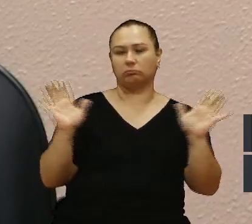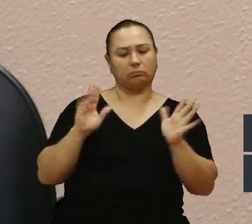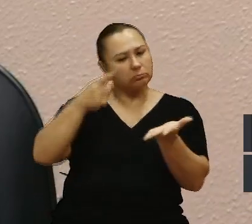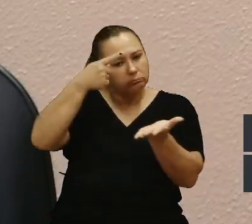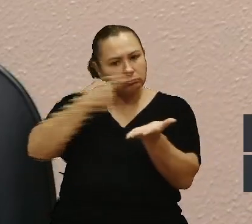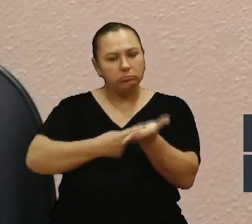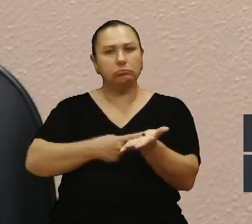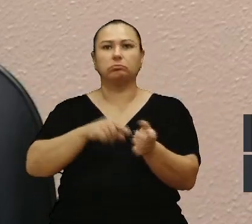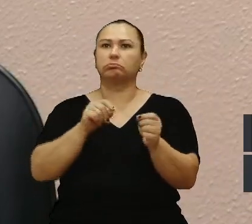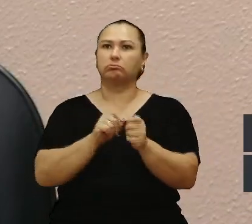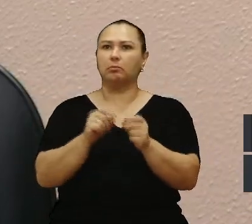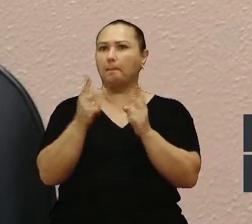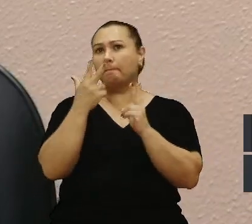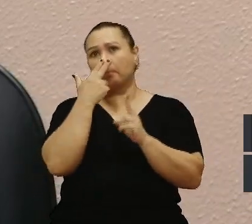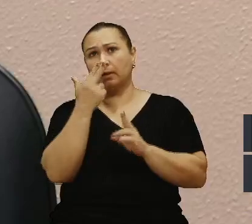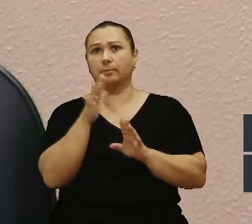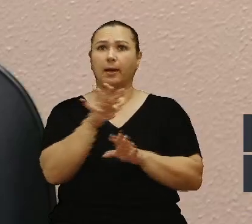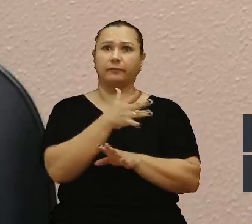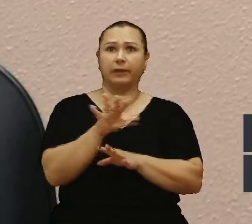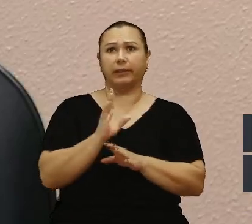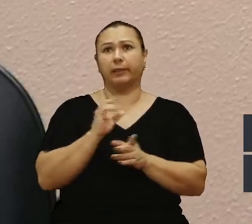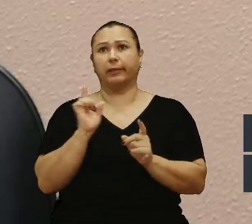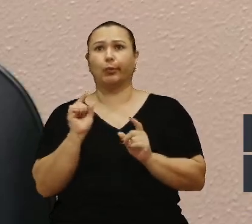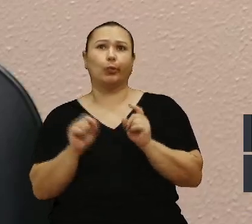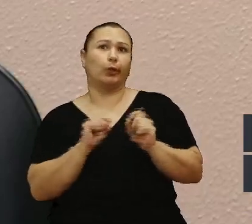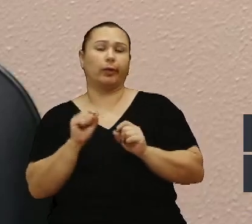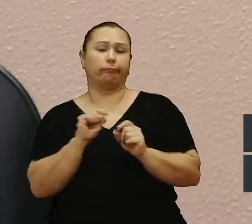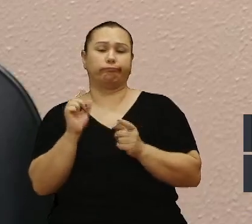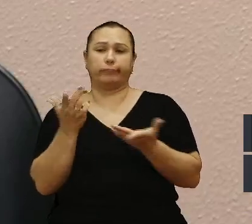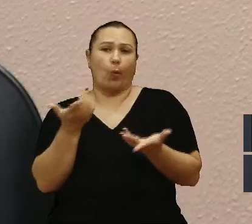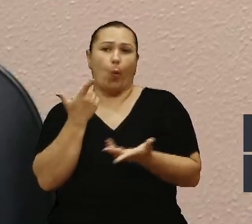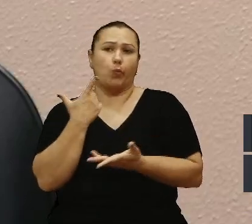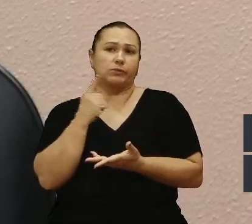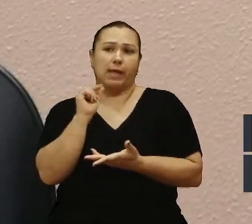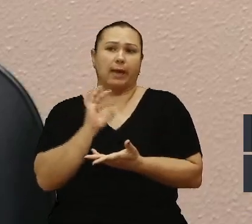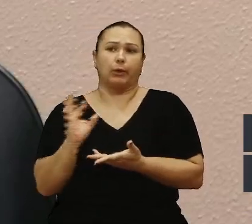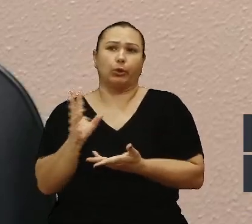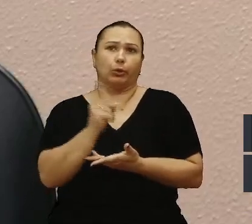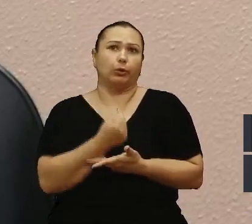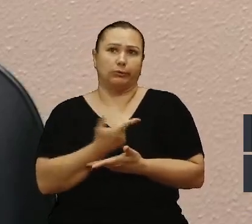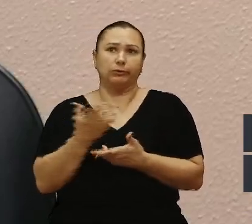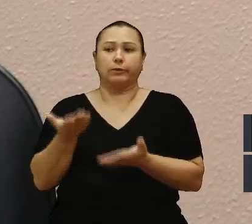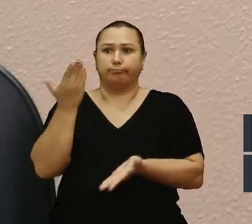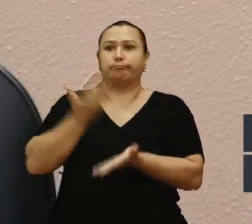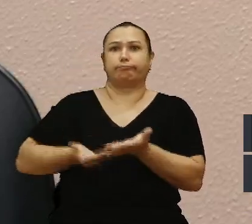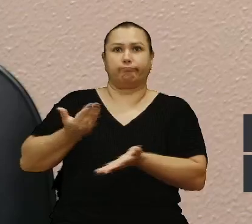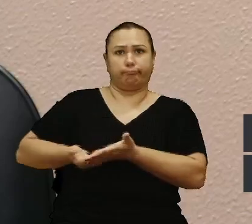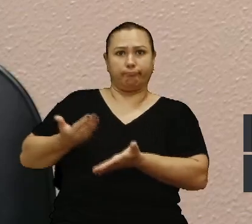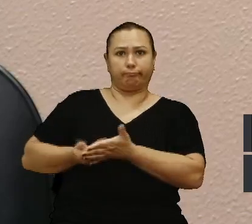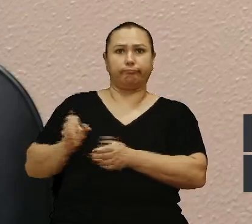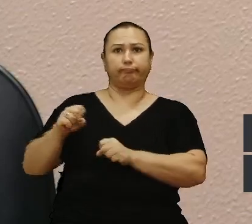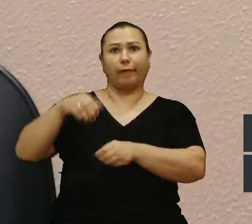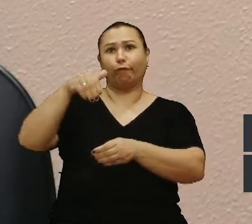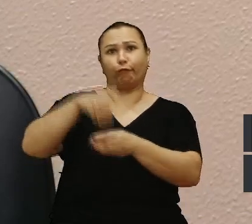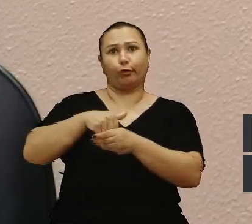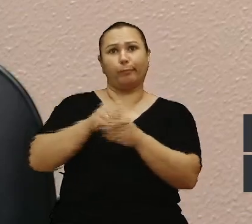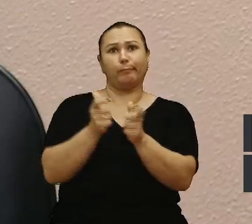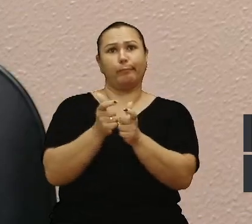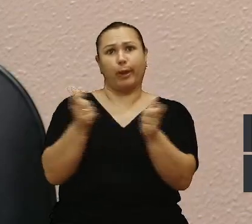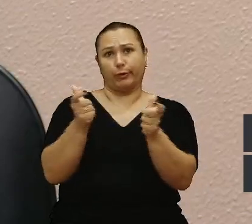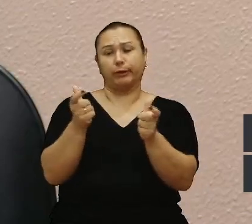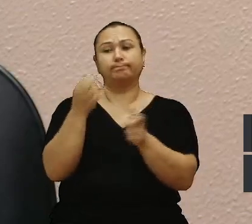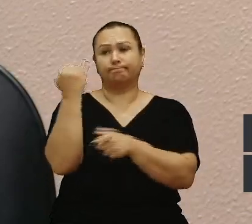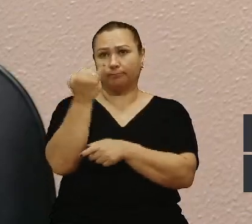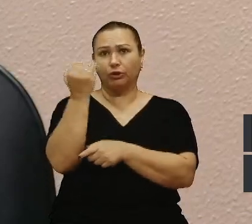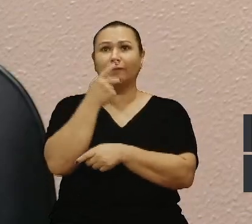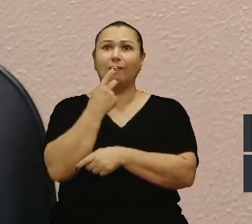nós fizemos, por mais que a gente não perca, não ganhe todas, pelo contrário, a gente perde no voto a maioria. Né? É importante dizer